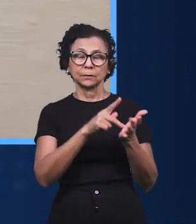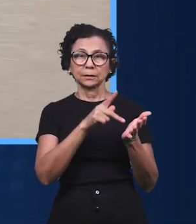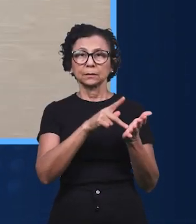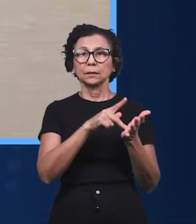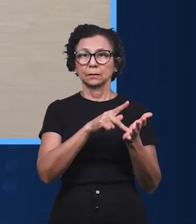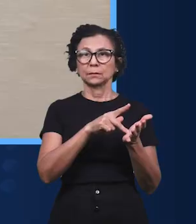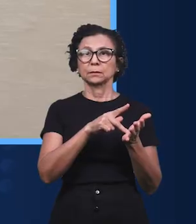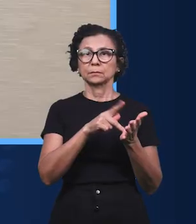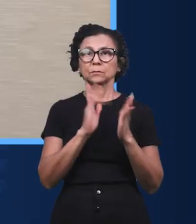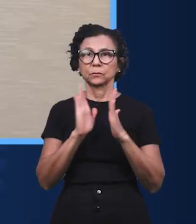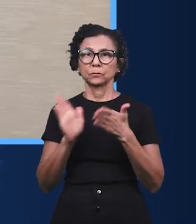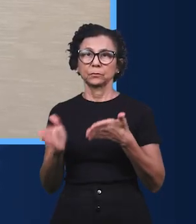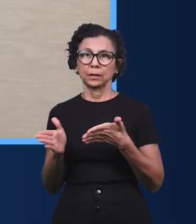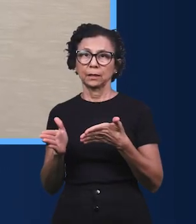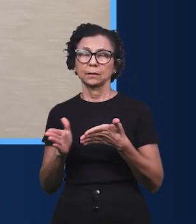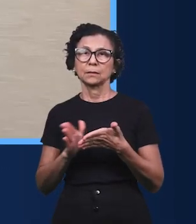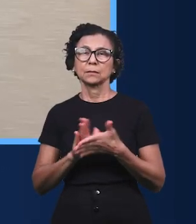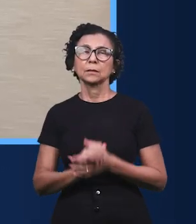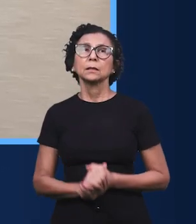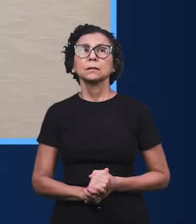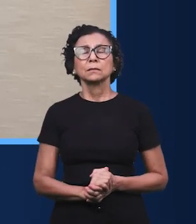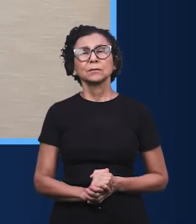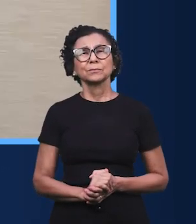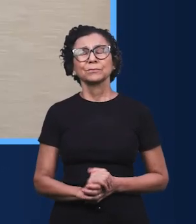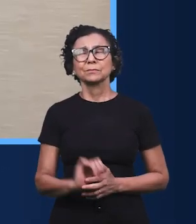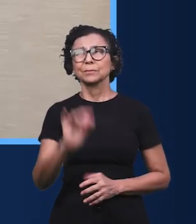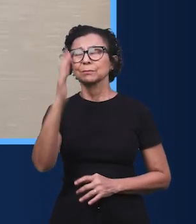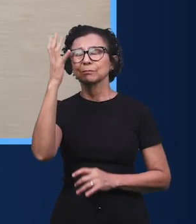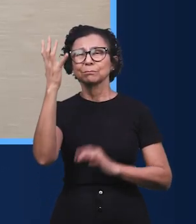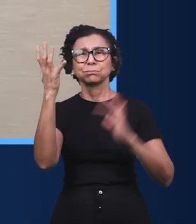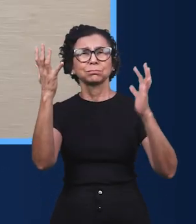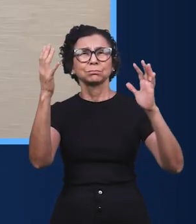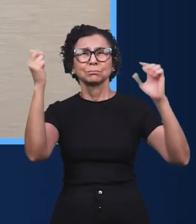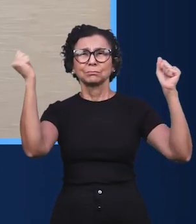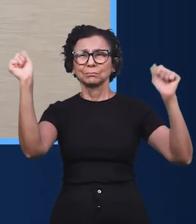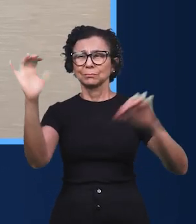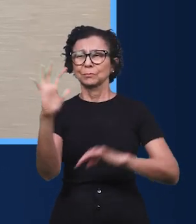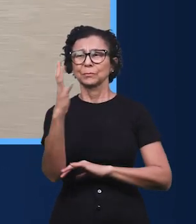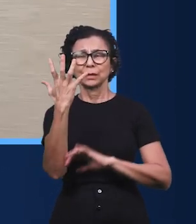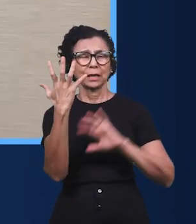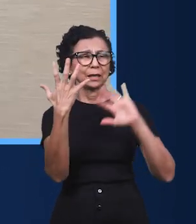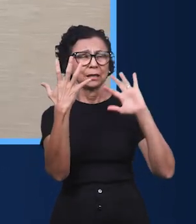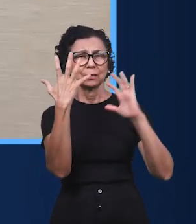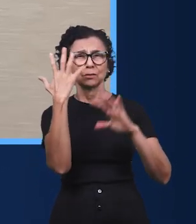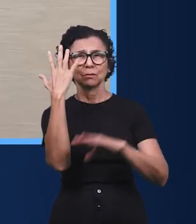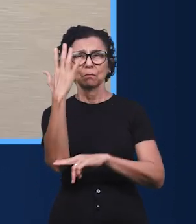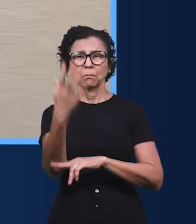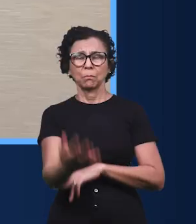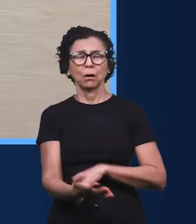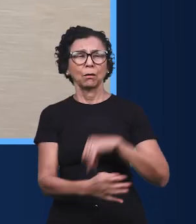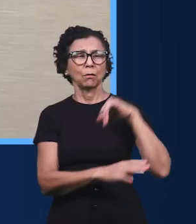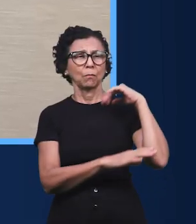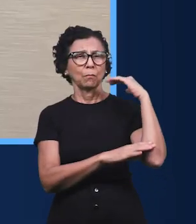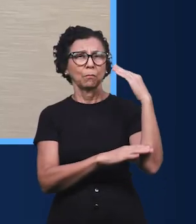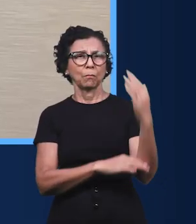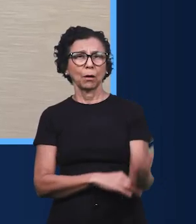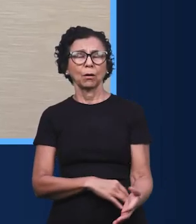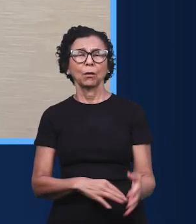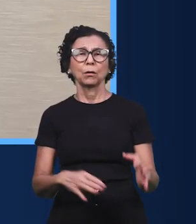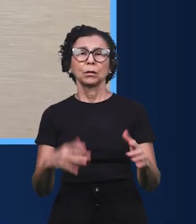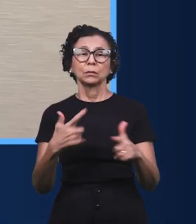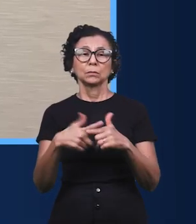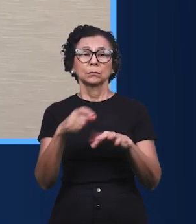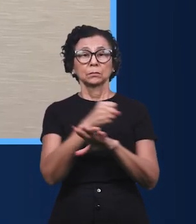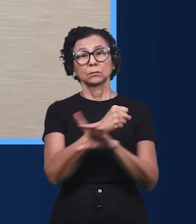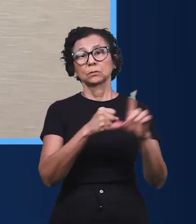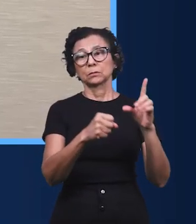mesmo diante de muitas vezes tantas catástrofes, tantos problemas ambientais, muitas vezes até problemas sociais